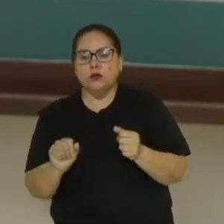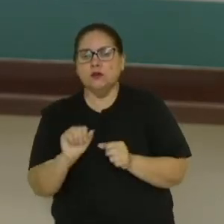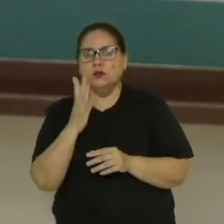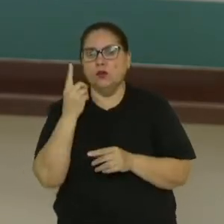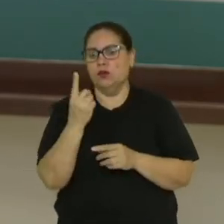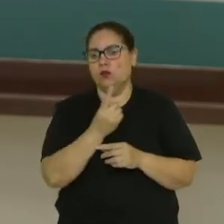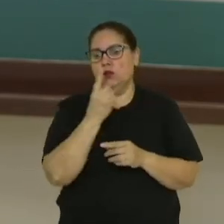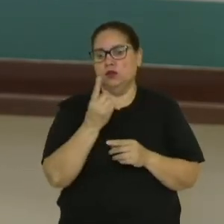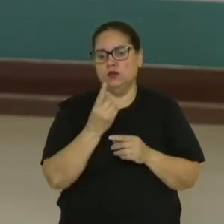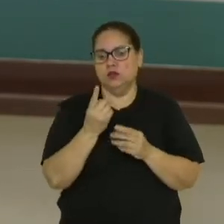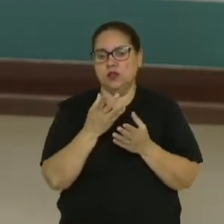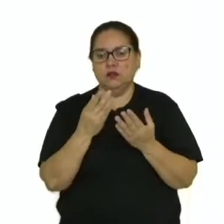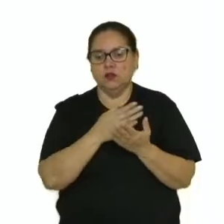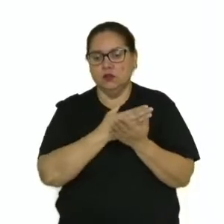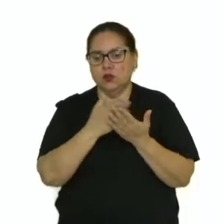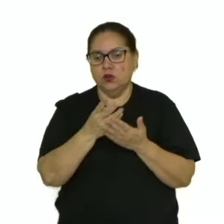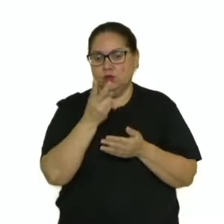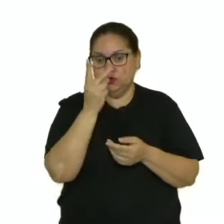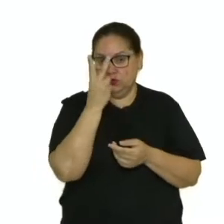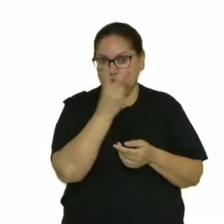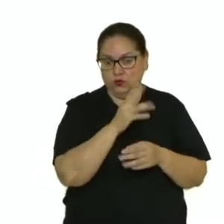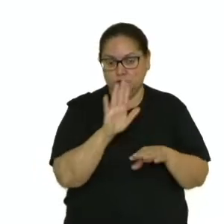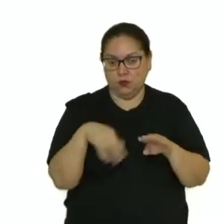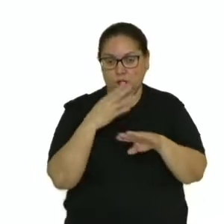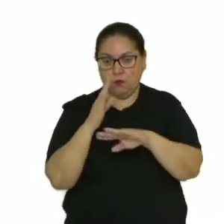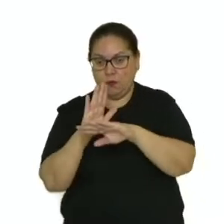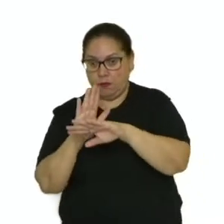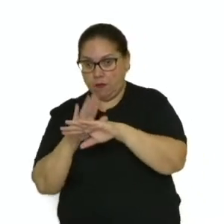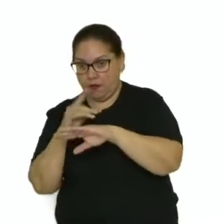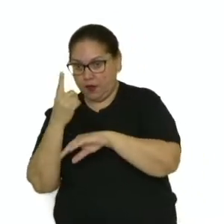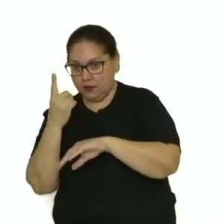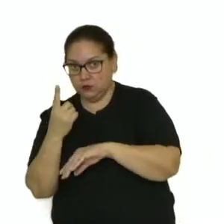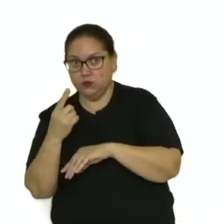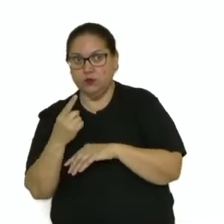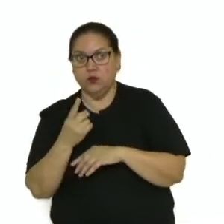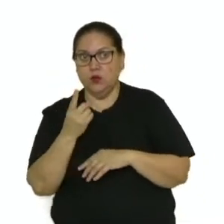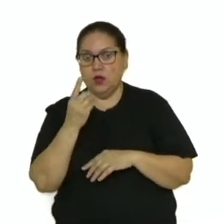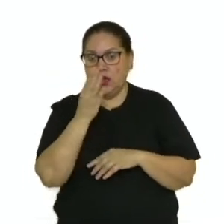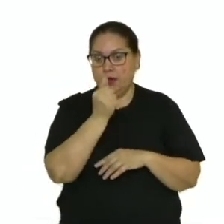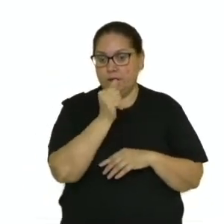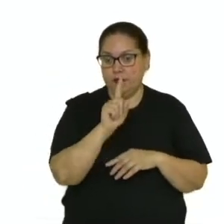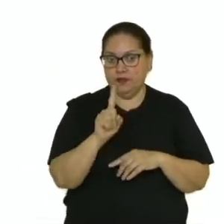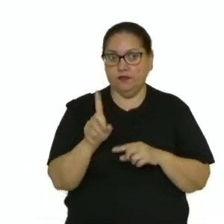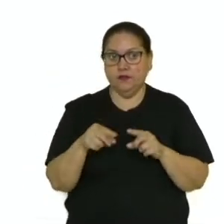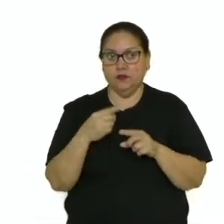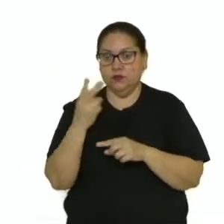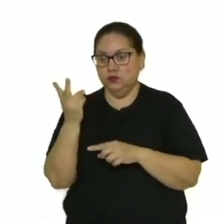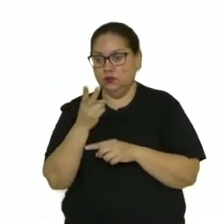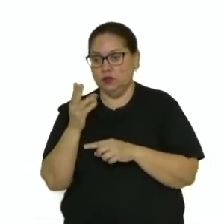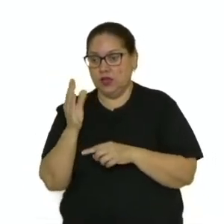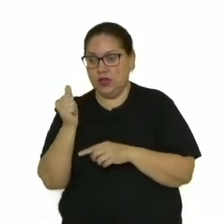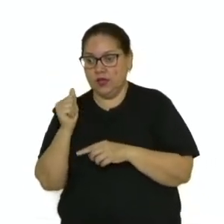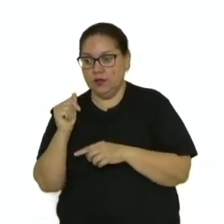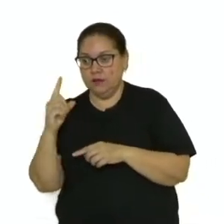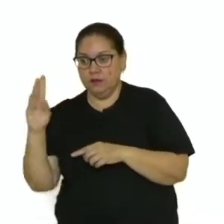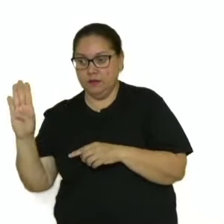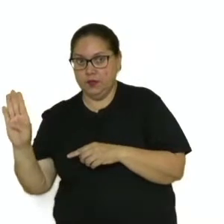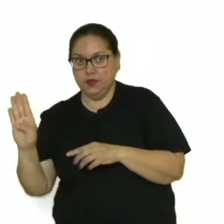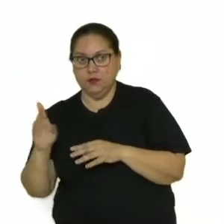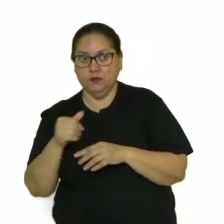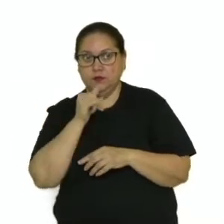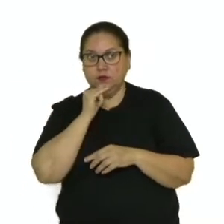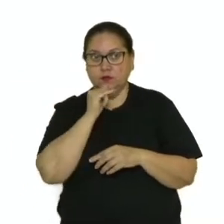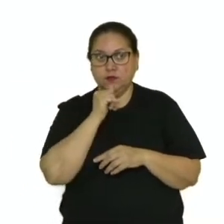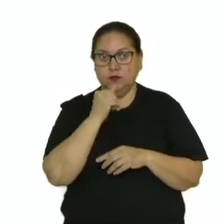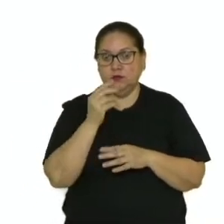quando uma única substância origina dois ou mais produtos. Então, uma substância aqui, no caso, AB, formando duas substâncias separadas. E um